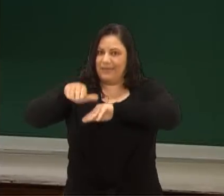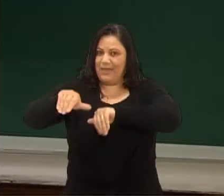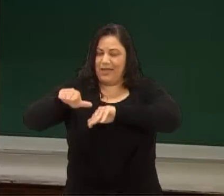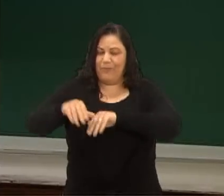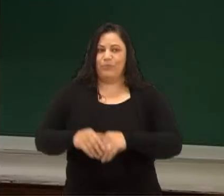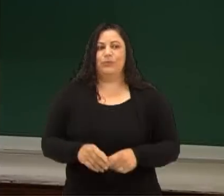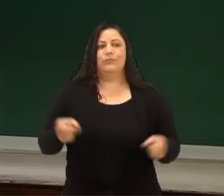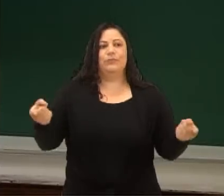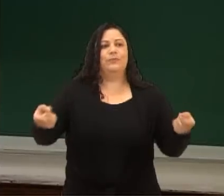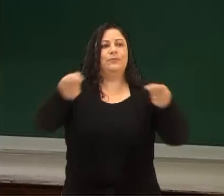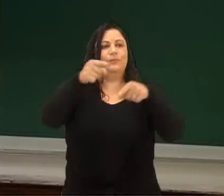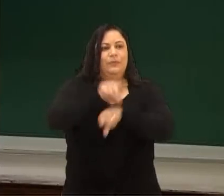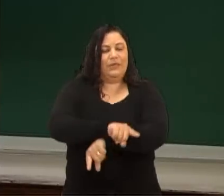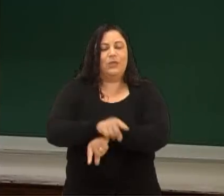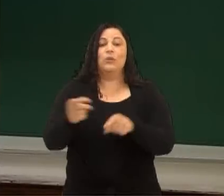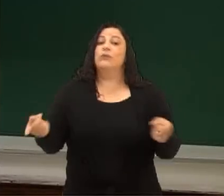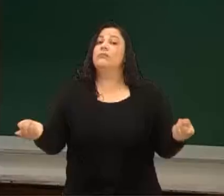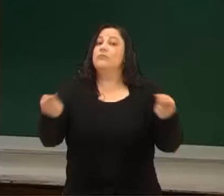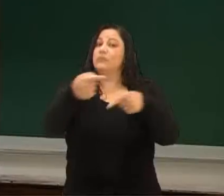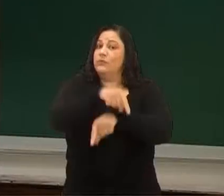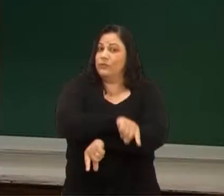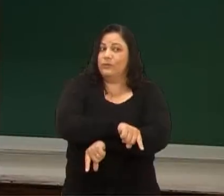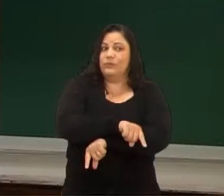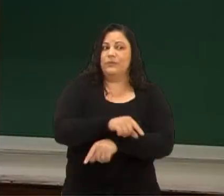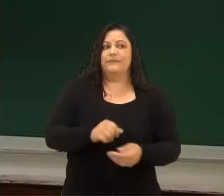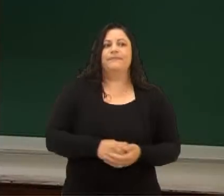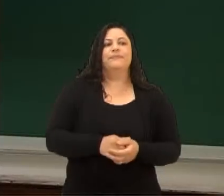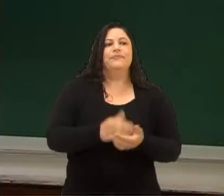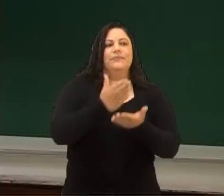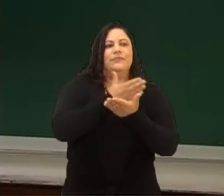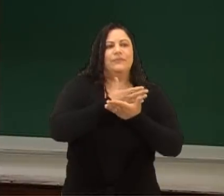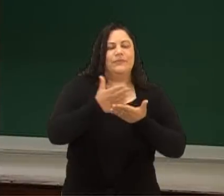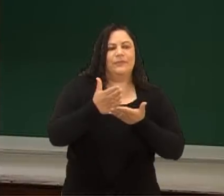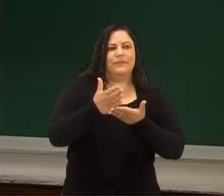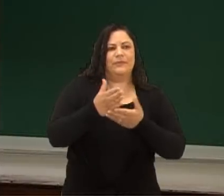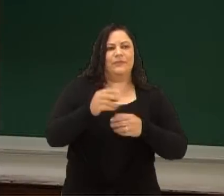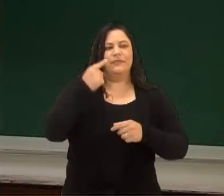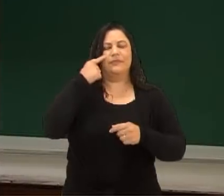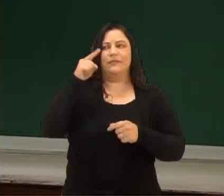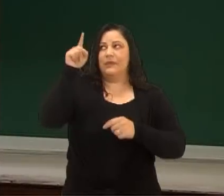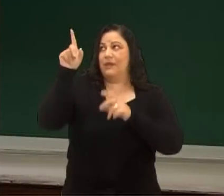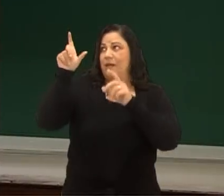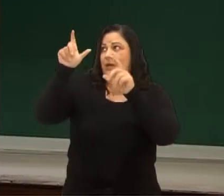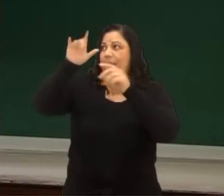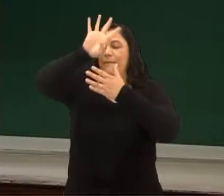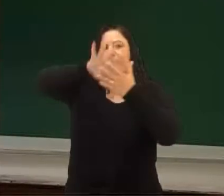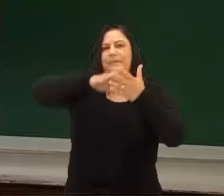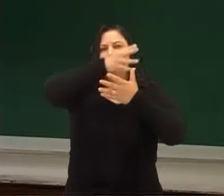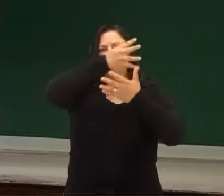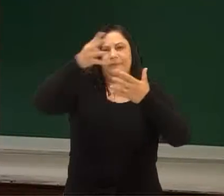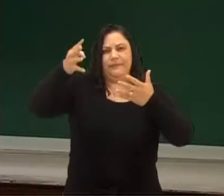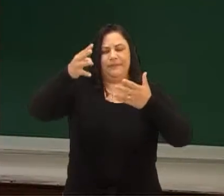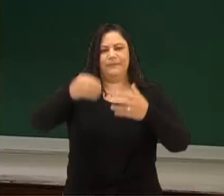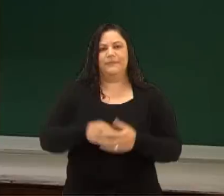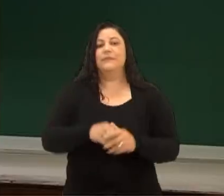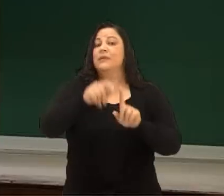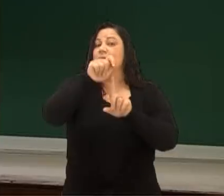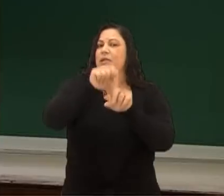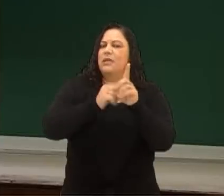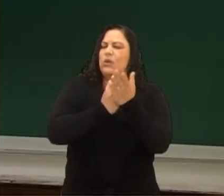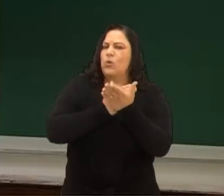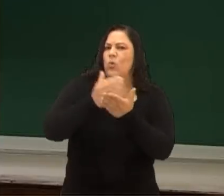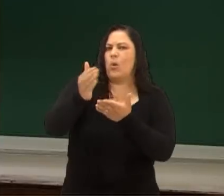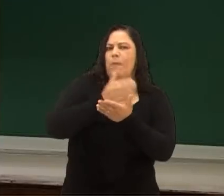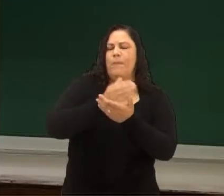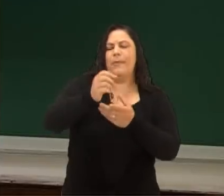norte começa a primavera, lá em 22 ou 23 de setembro, e no hemisfério sul, começa a primavera em 22 ou 23